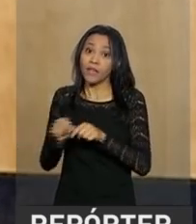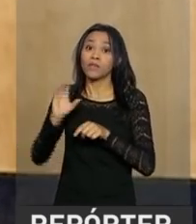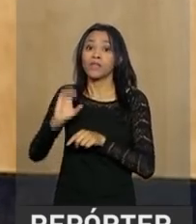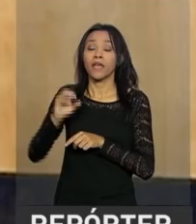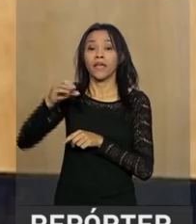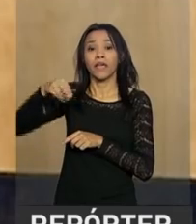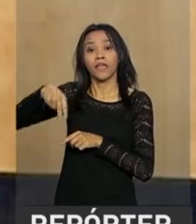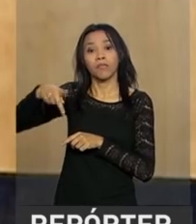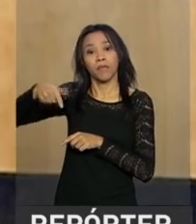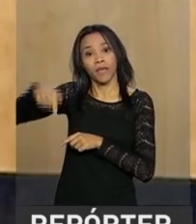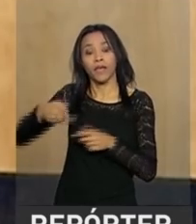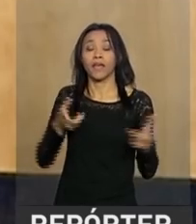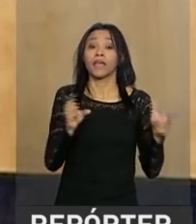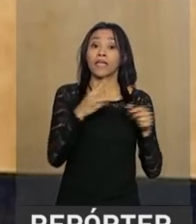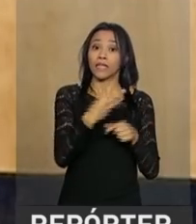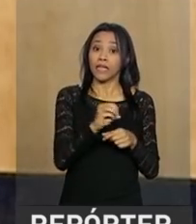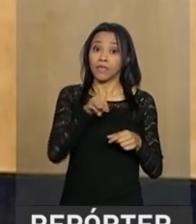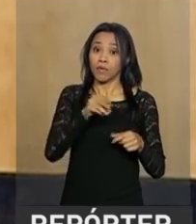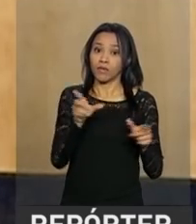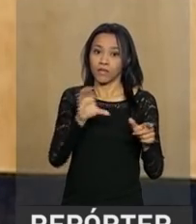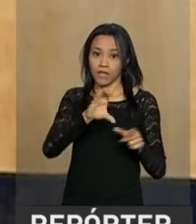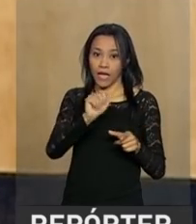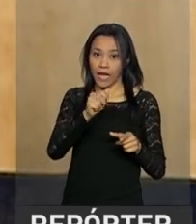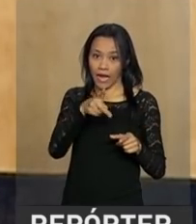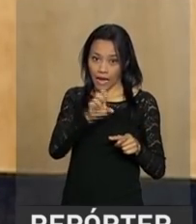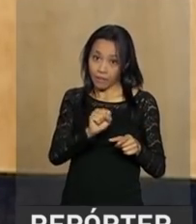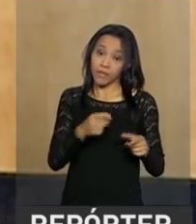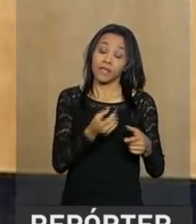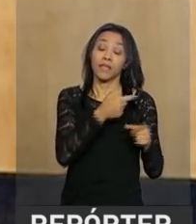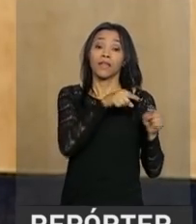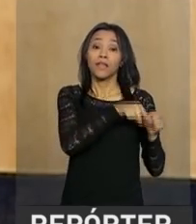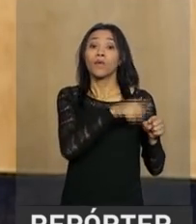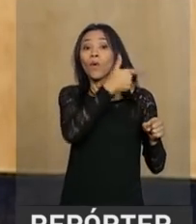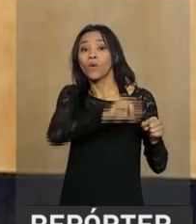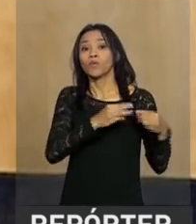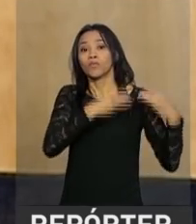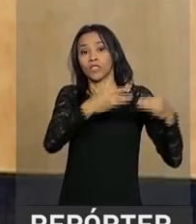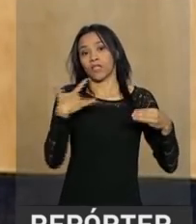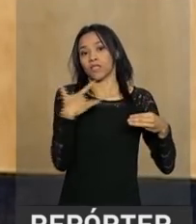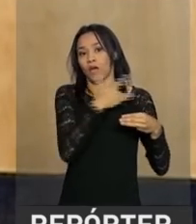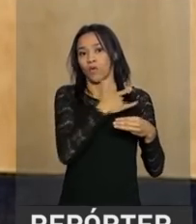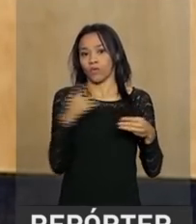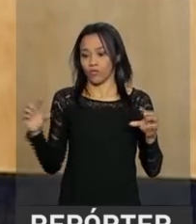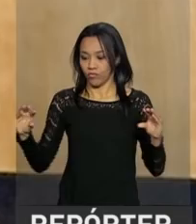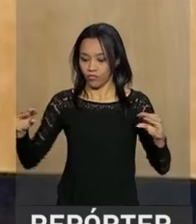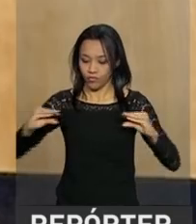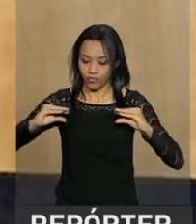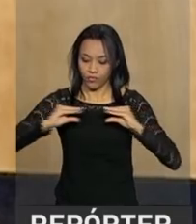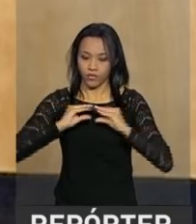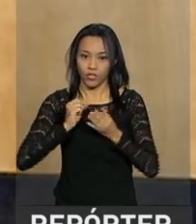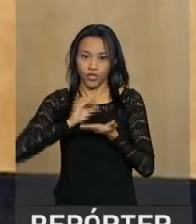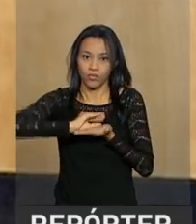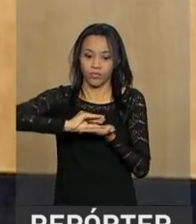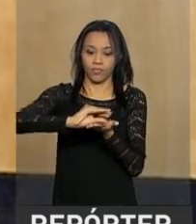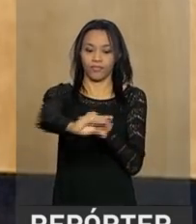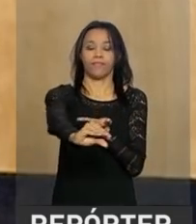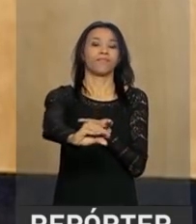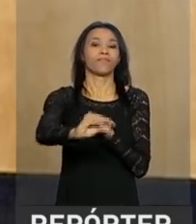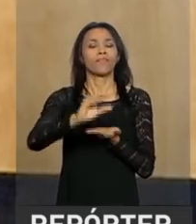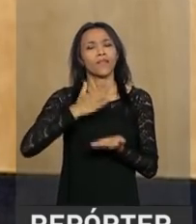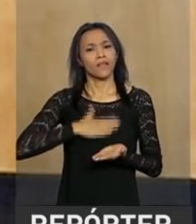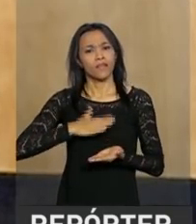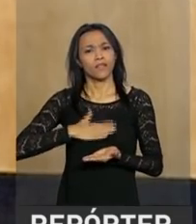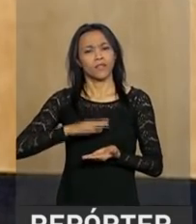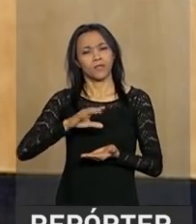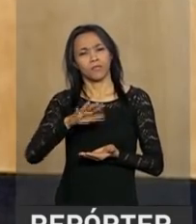30 milhões da CAPES e 20 milhões do Ministério da Saúde. A gente continua aqui no auditório esperando o início desse evento. Deve